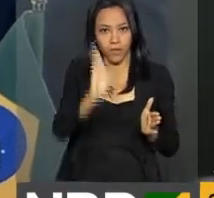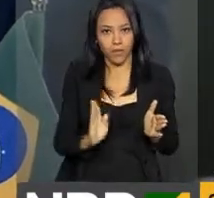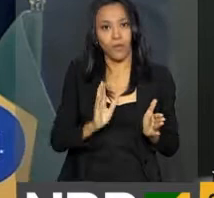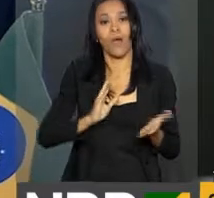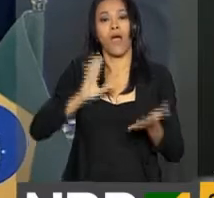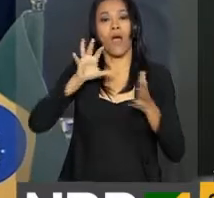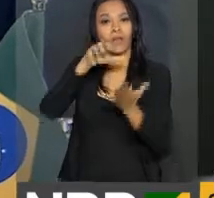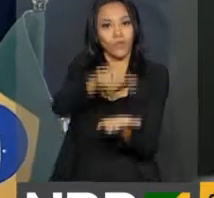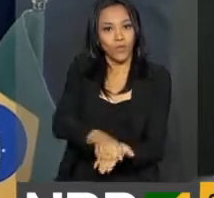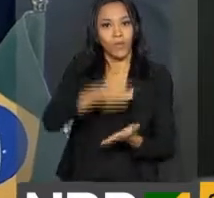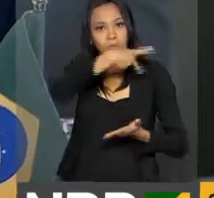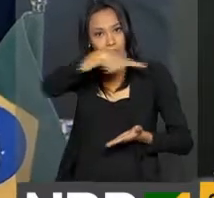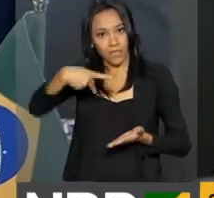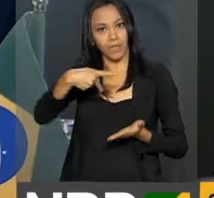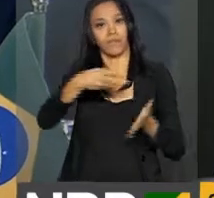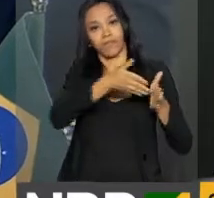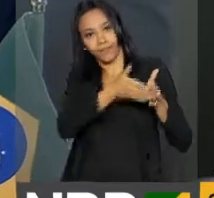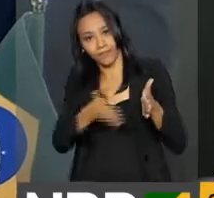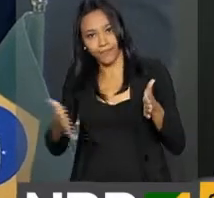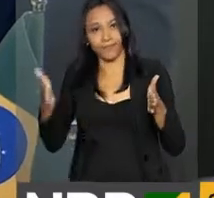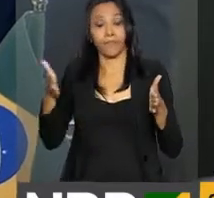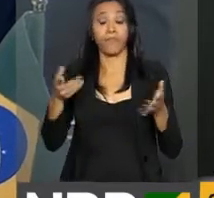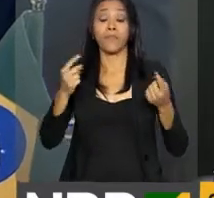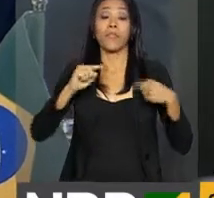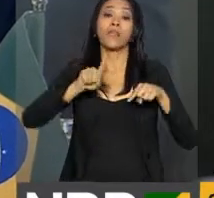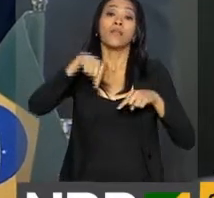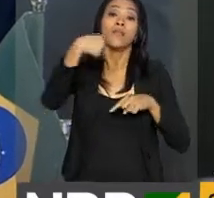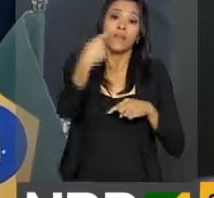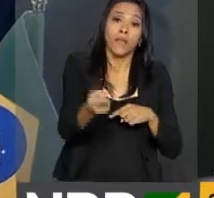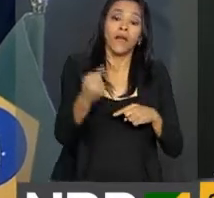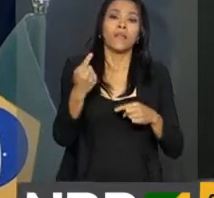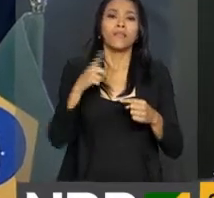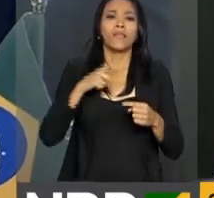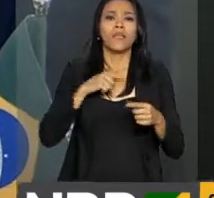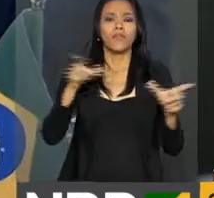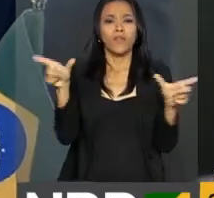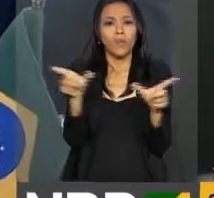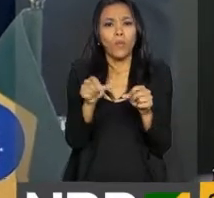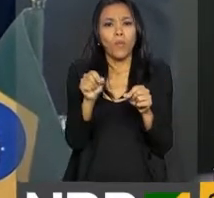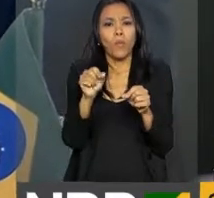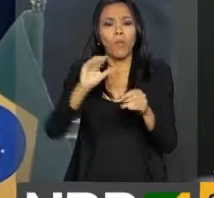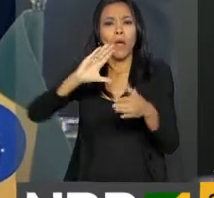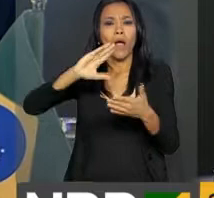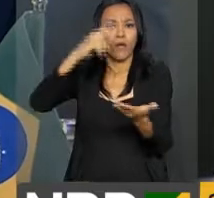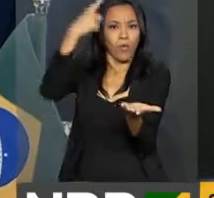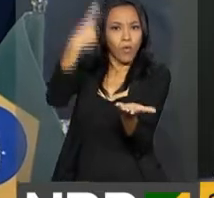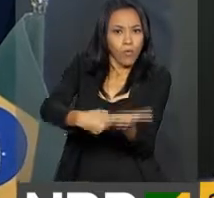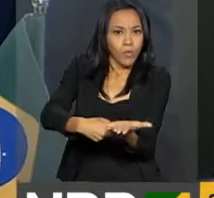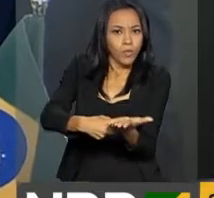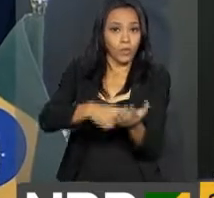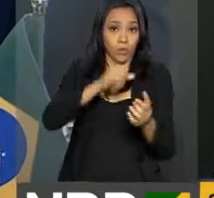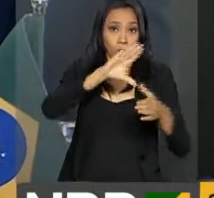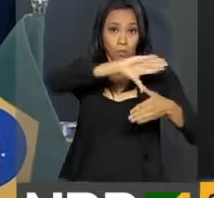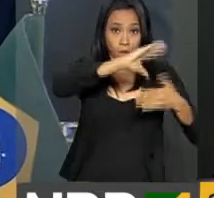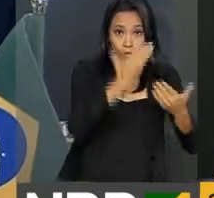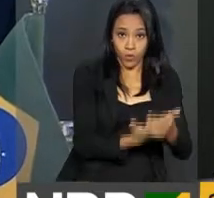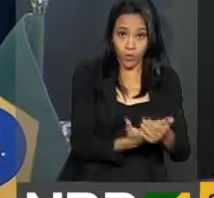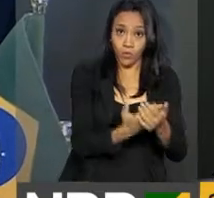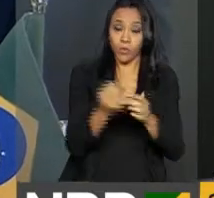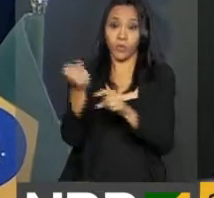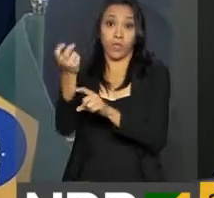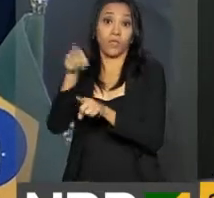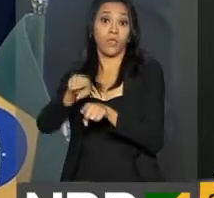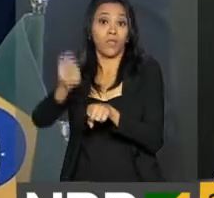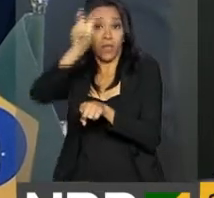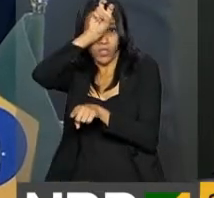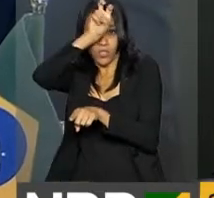setembro, entrou em vigor o Acordo de Livre Comércio Mercosul-Egito. Em 10 anos,